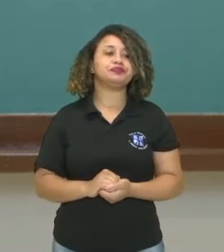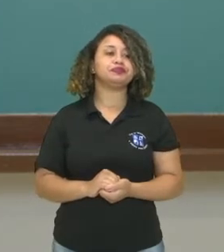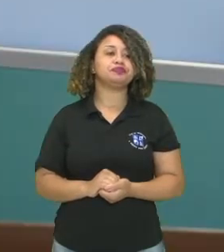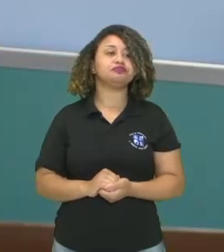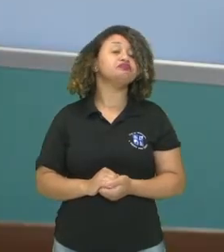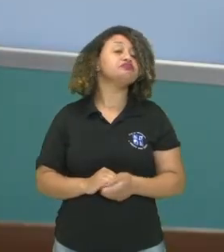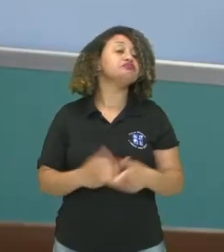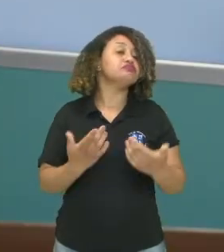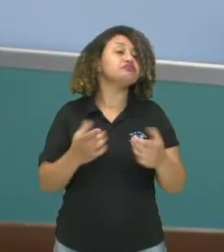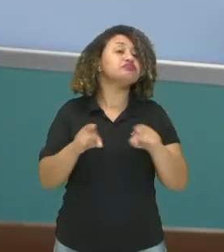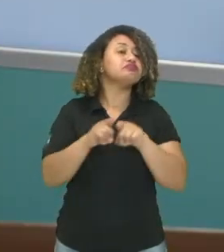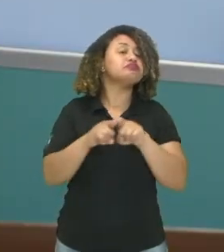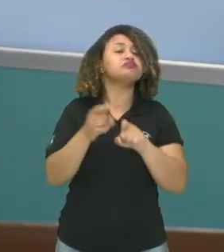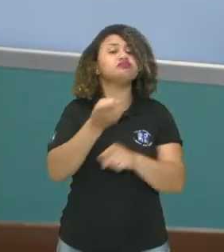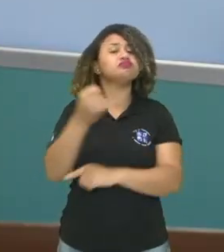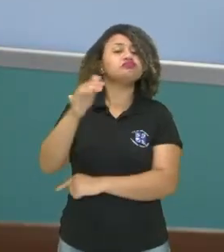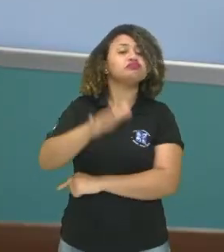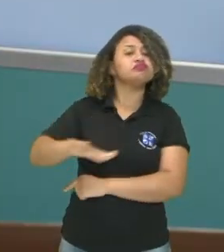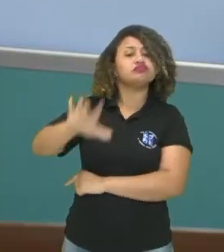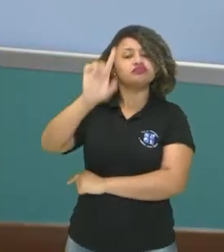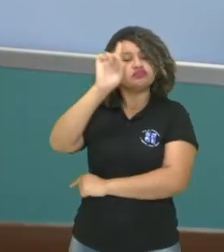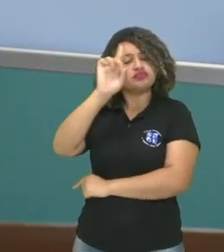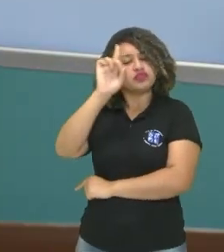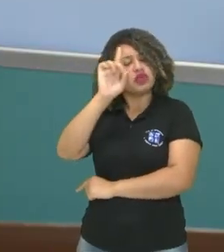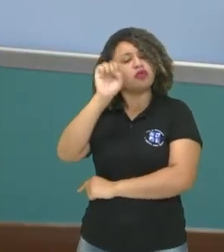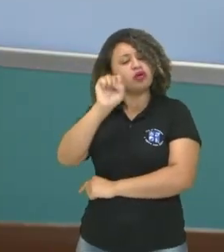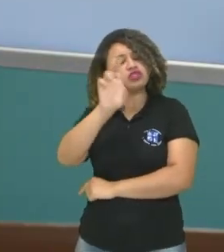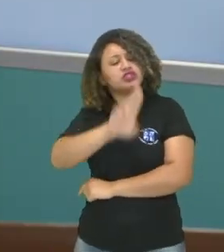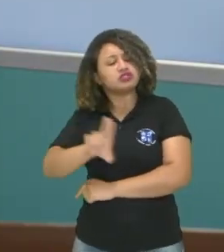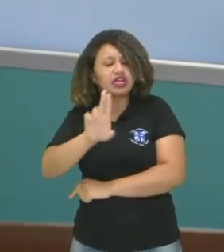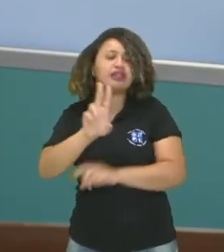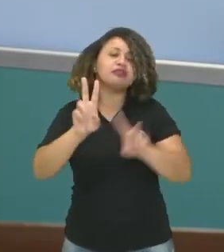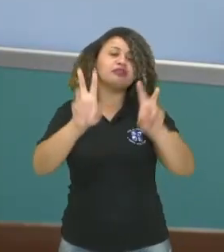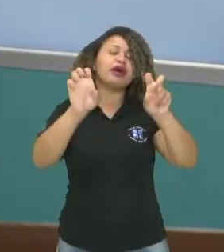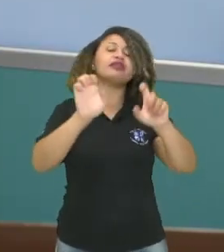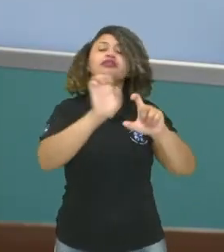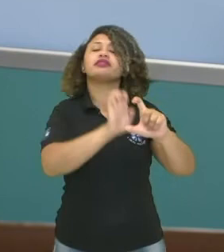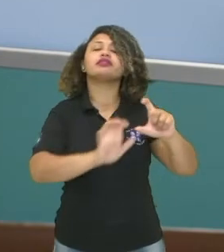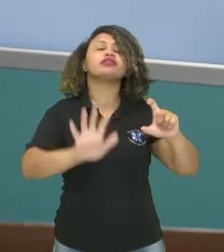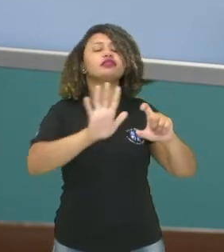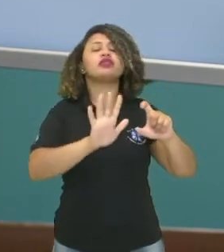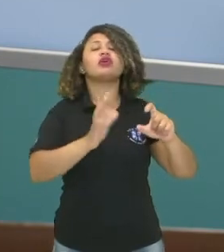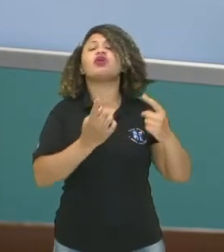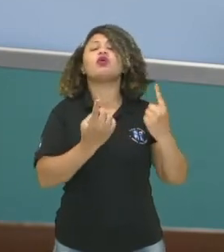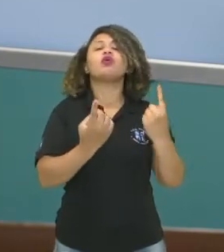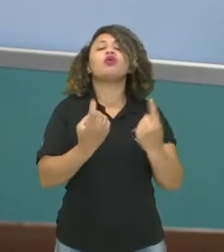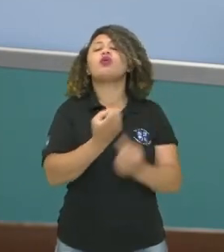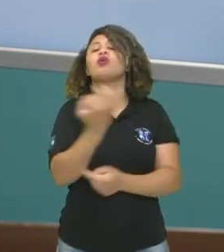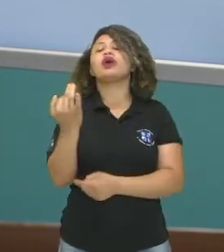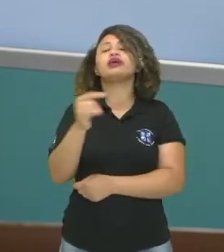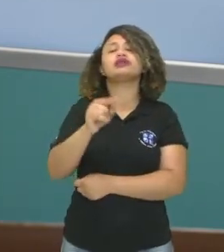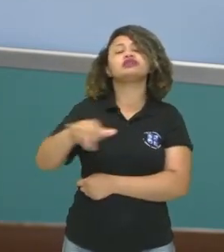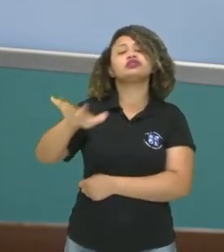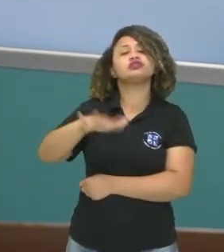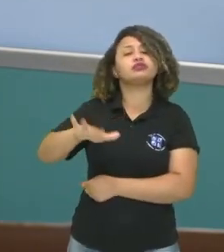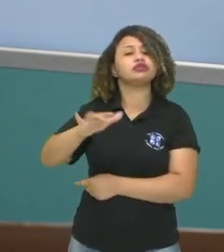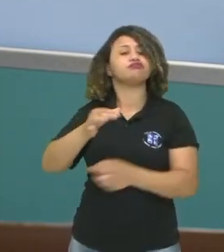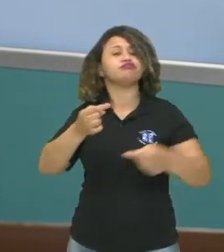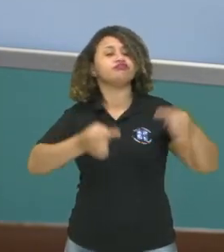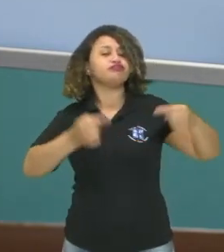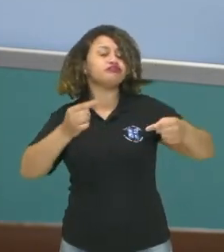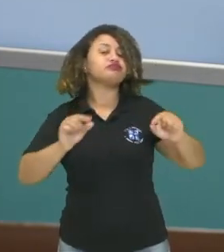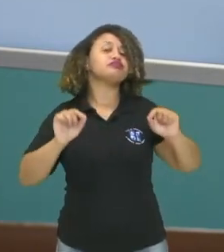Ainda, que situações do cotidiano podem servir de tema? Que situações polêmicas podem servir de tema, Situações